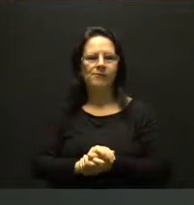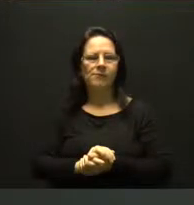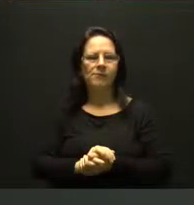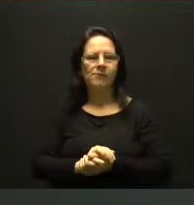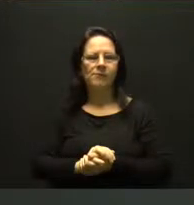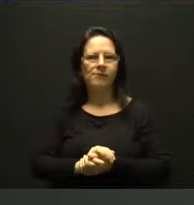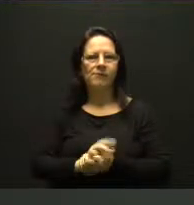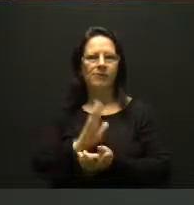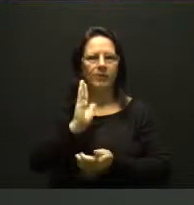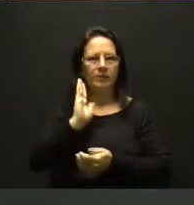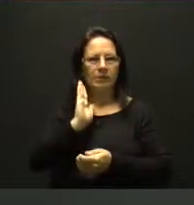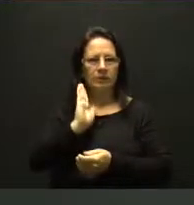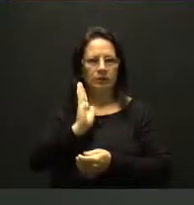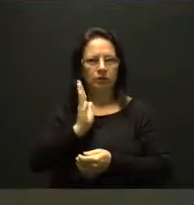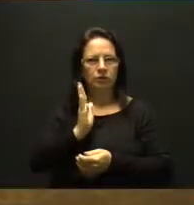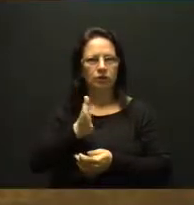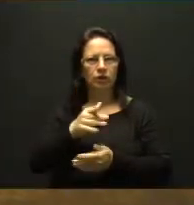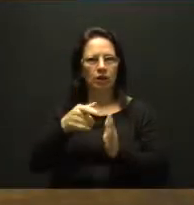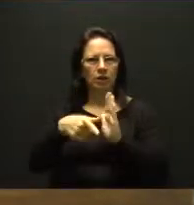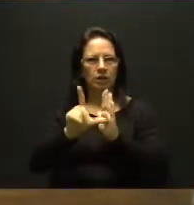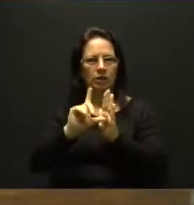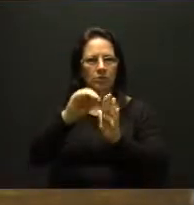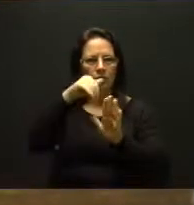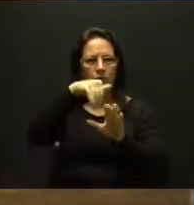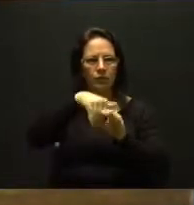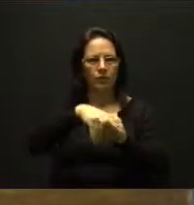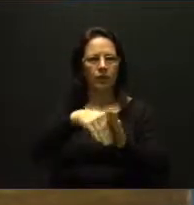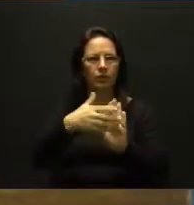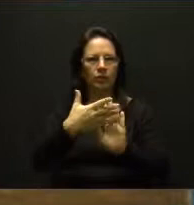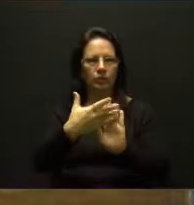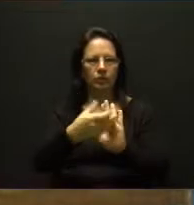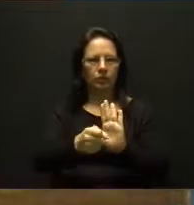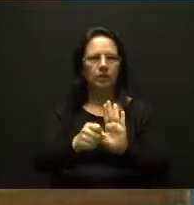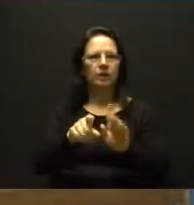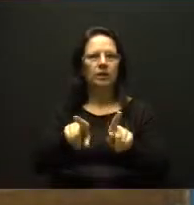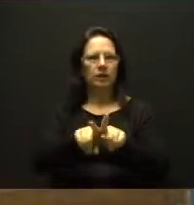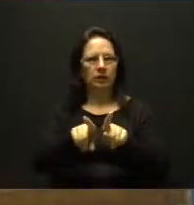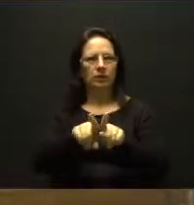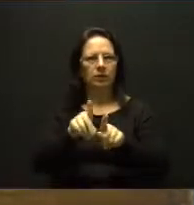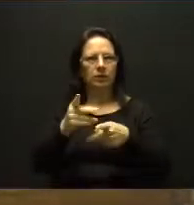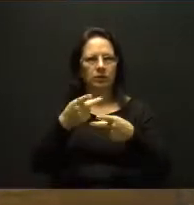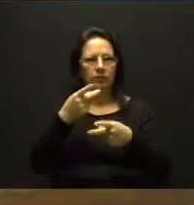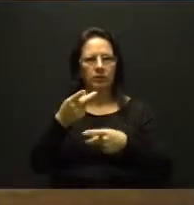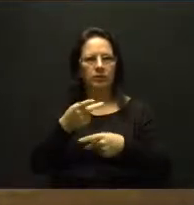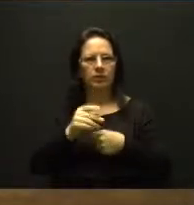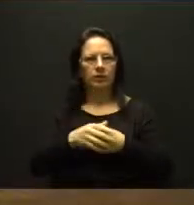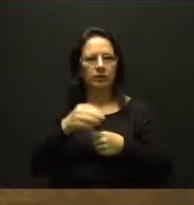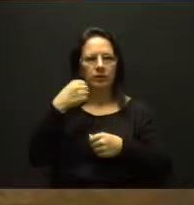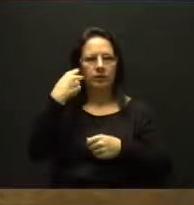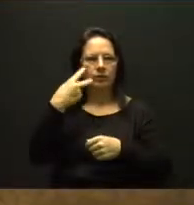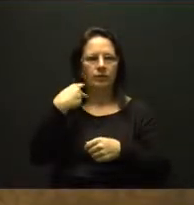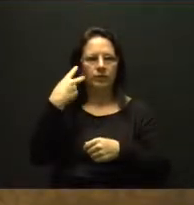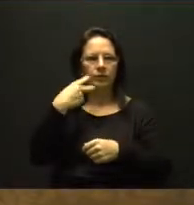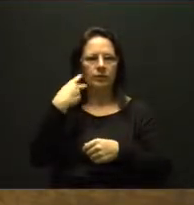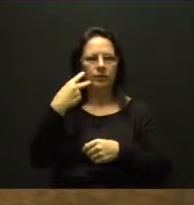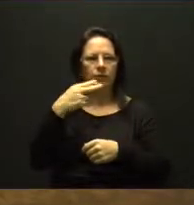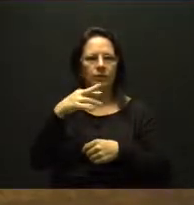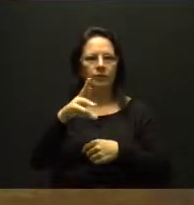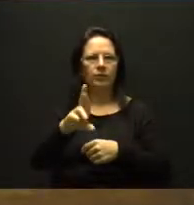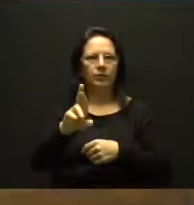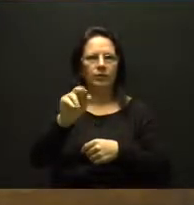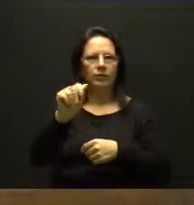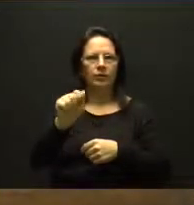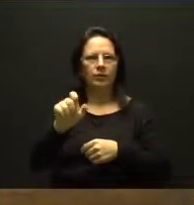desde já quero antecipar meu voto favorável também quero reforçar fala do nosso vereador o nobre vereador